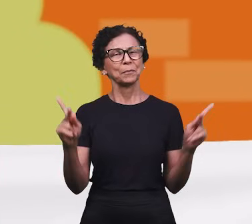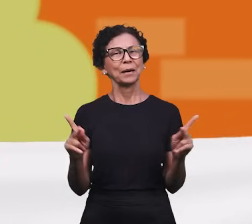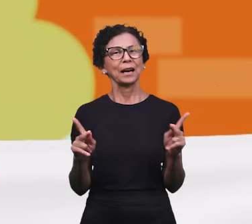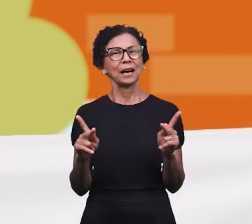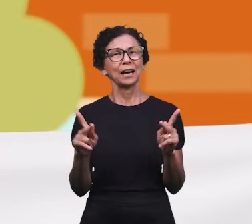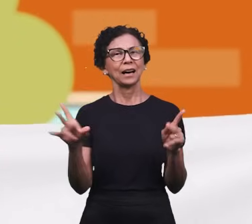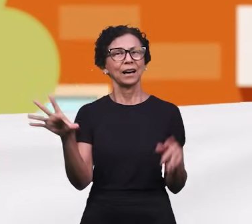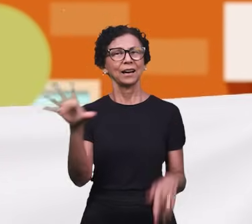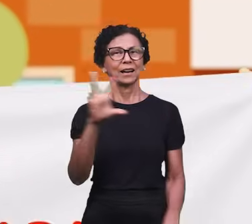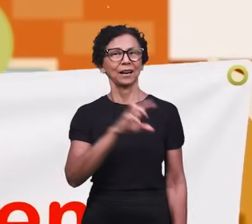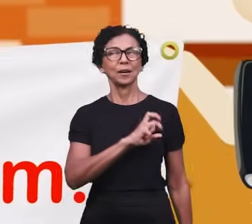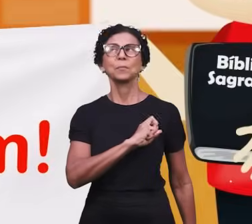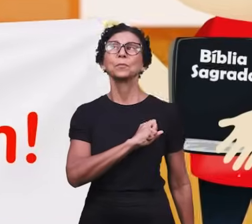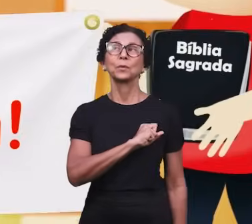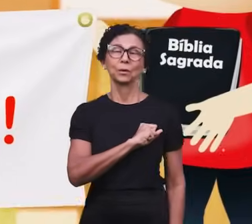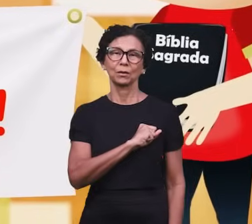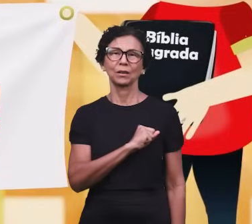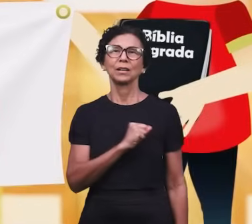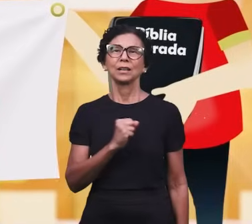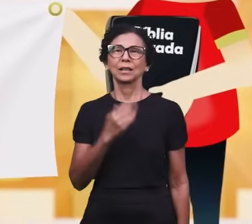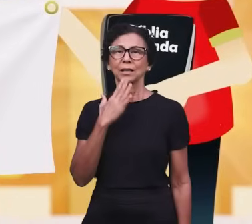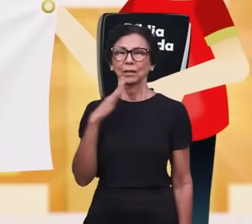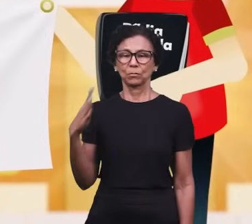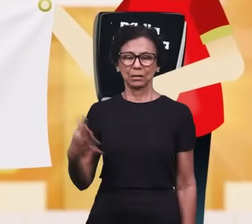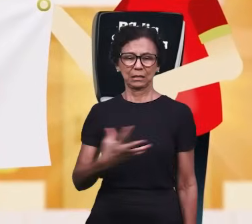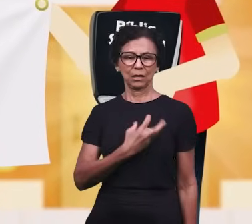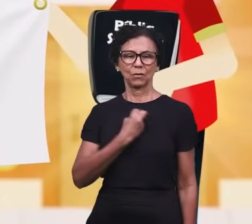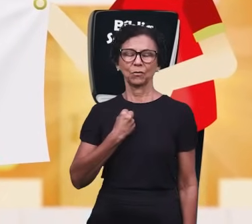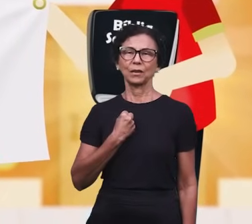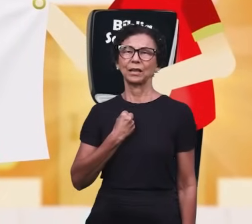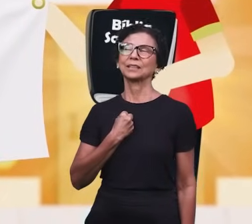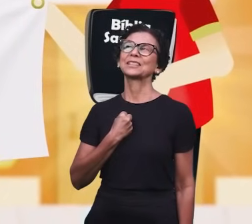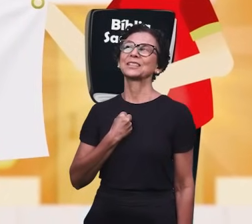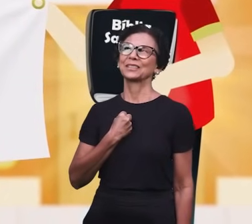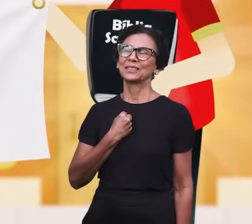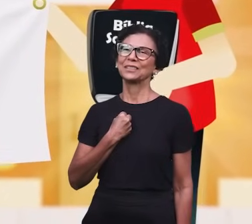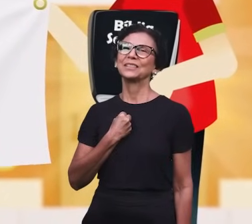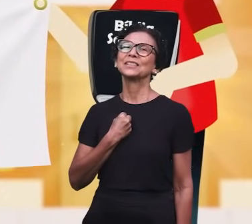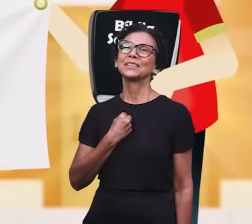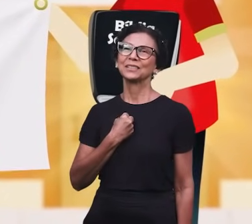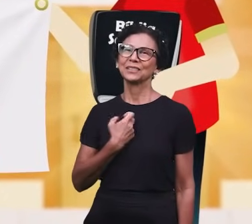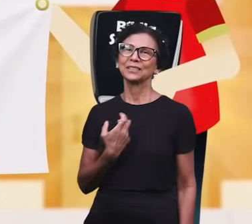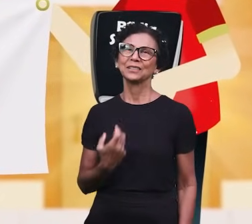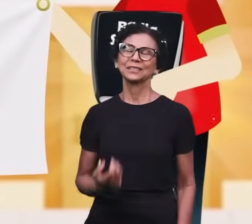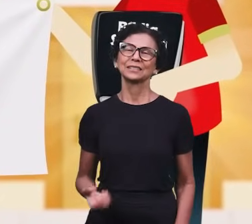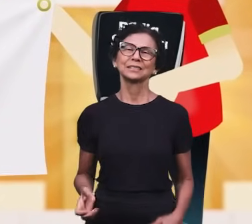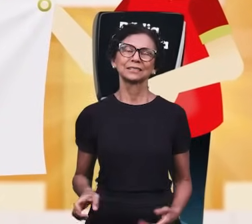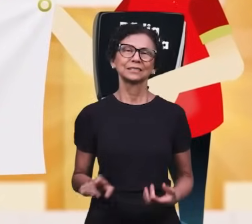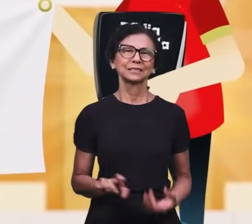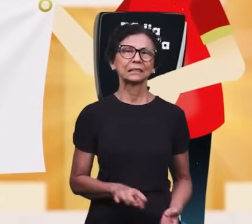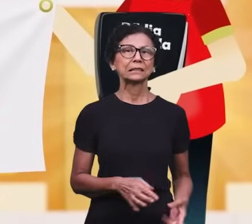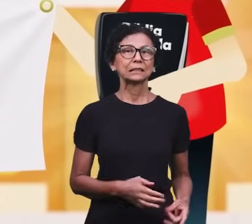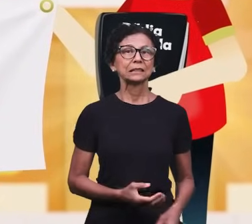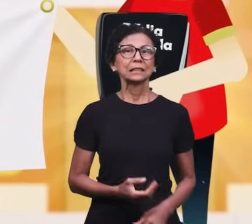É fiel. É. é amor, é o salvador,